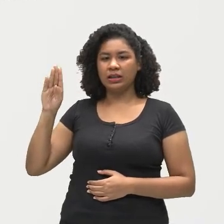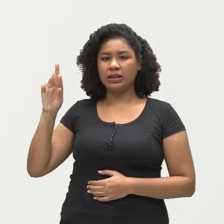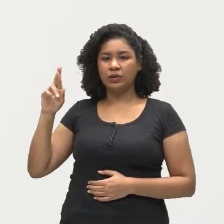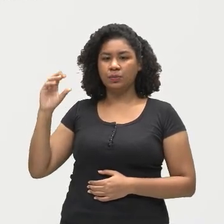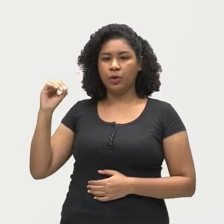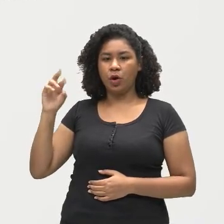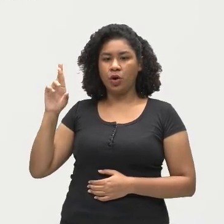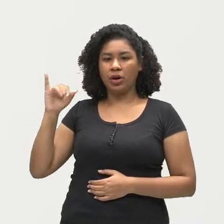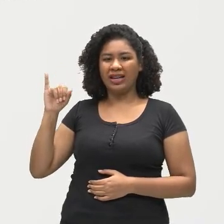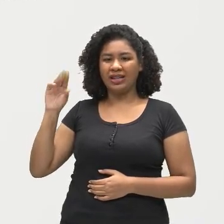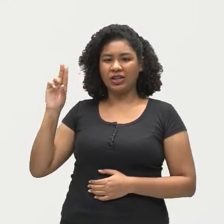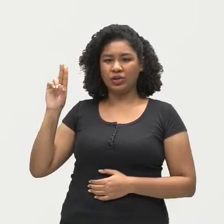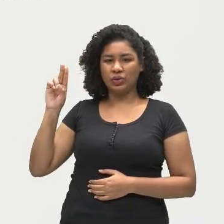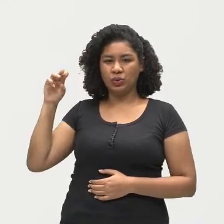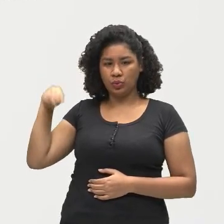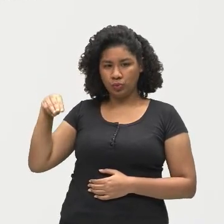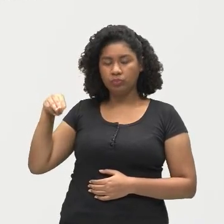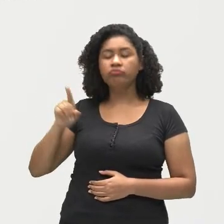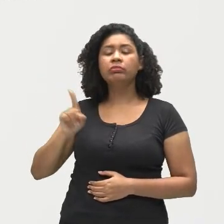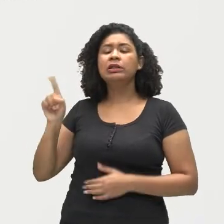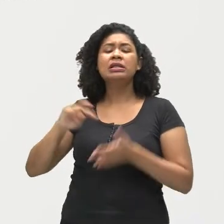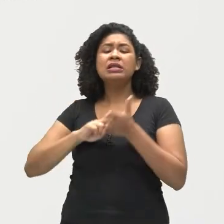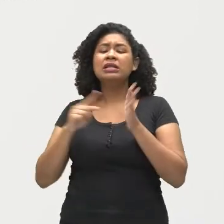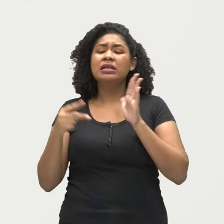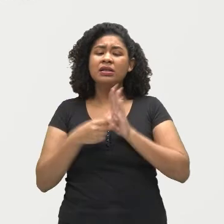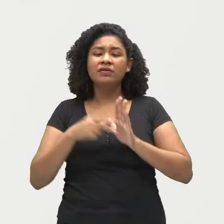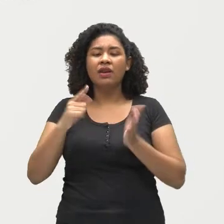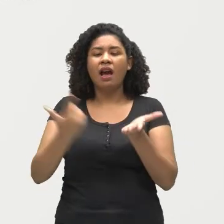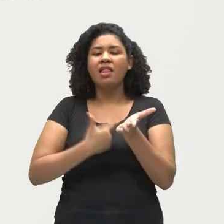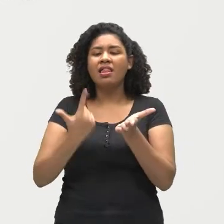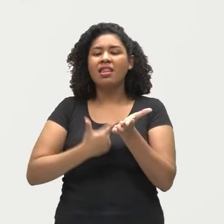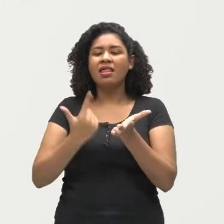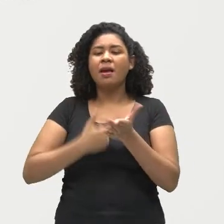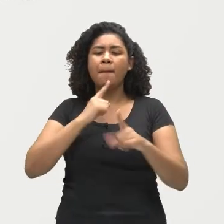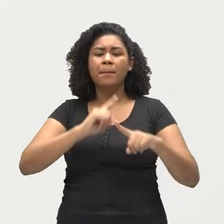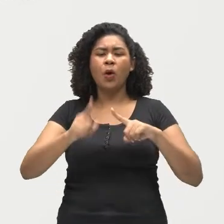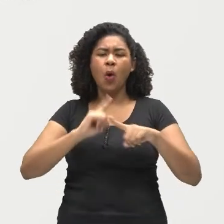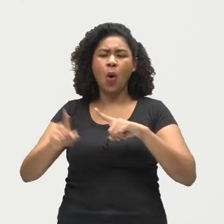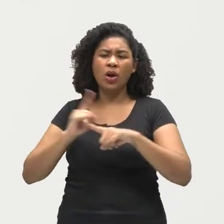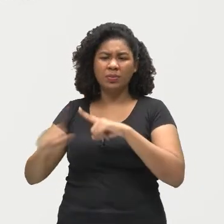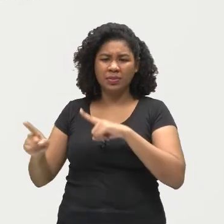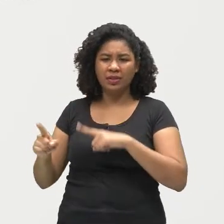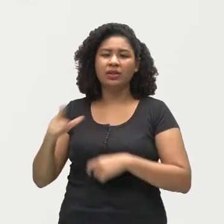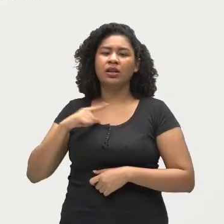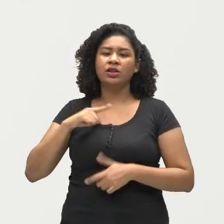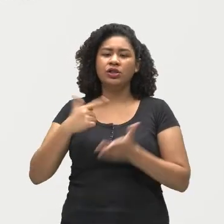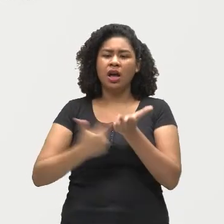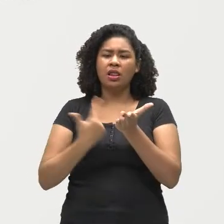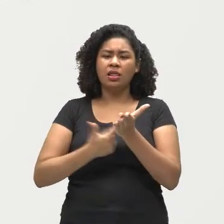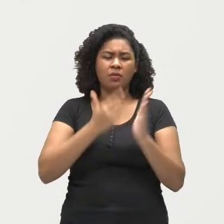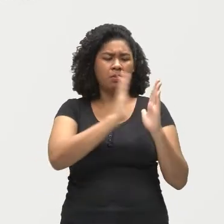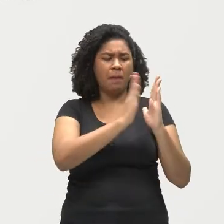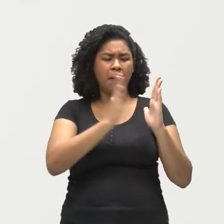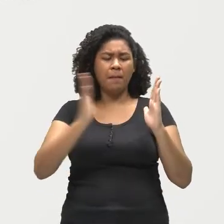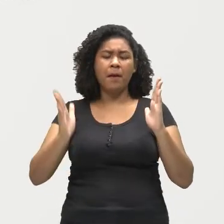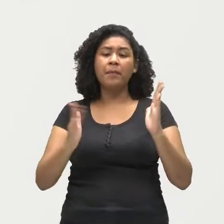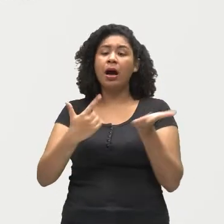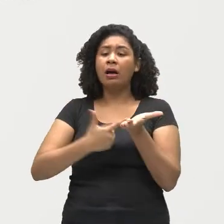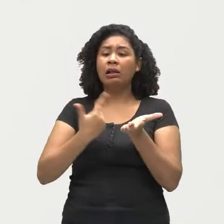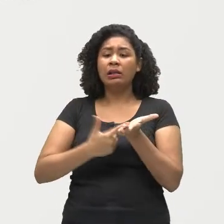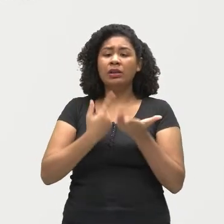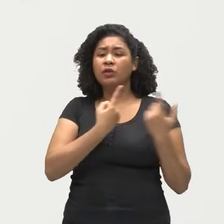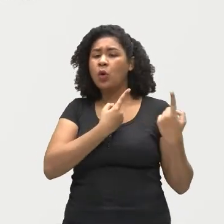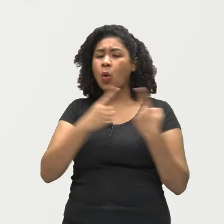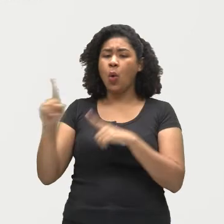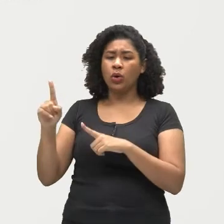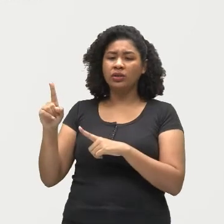proibidos para traduzir para vocês, tá bom? Que consistia numa lista de livros considerados imorais ou contrários à fé da